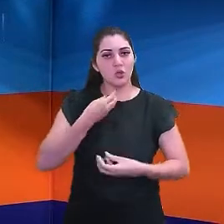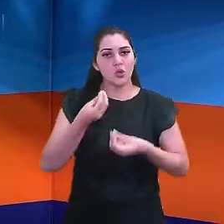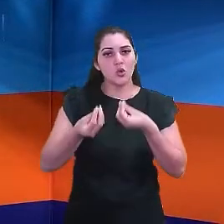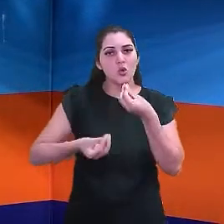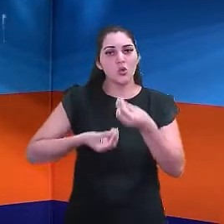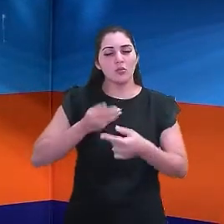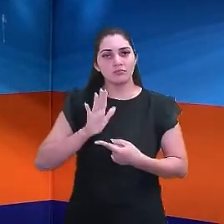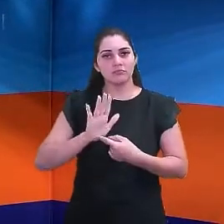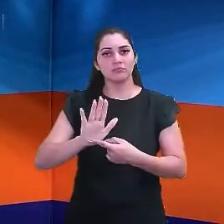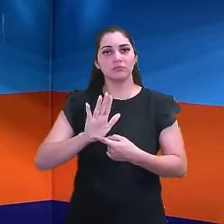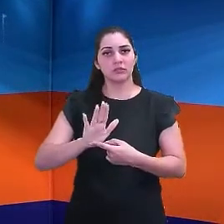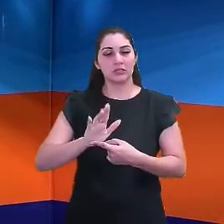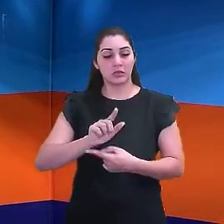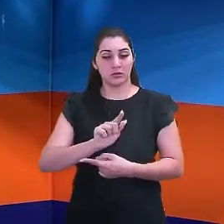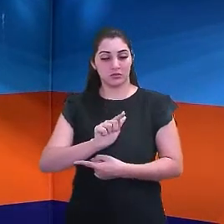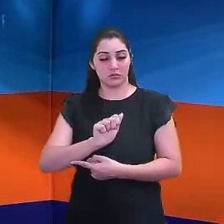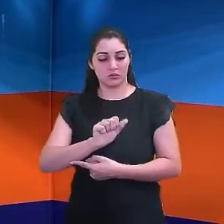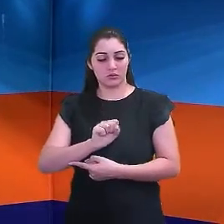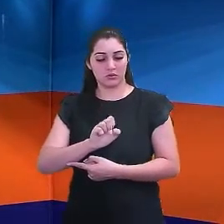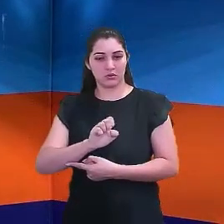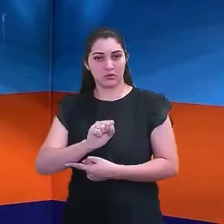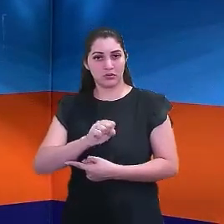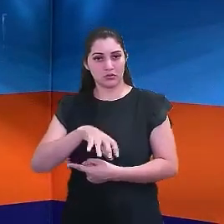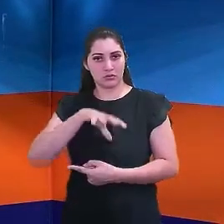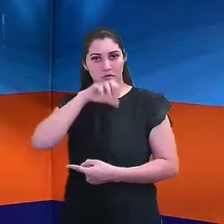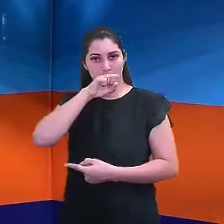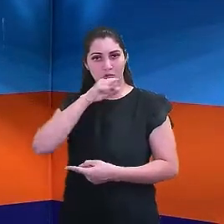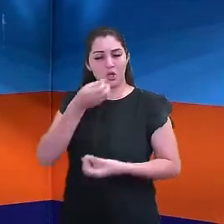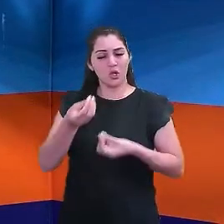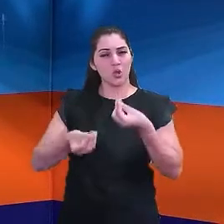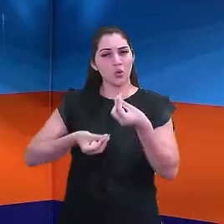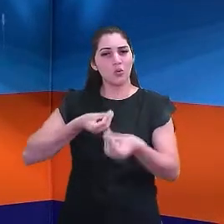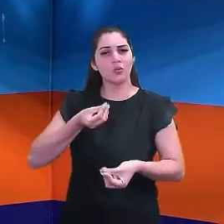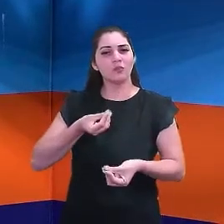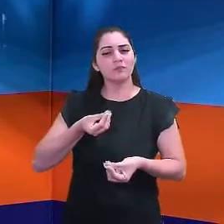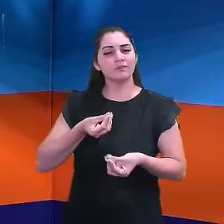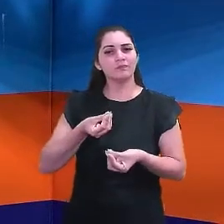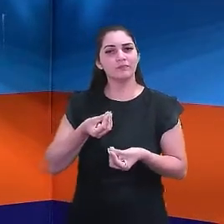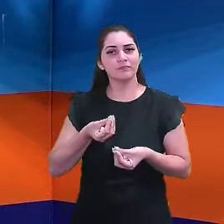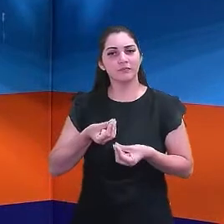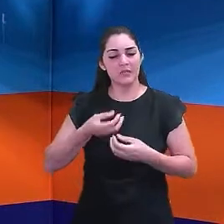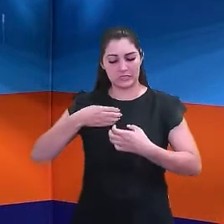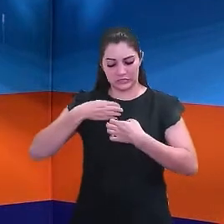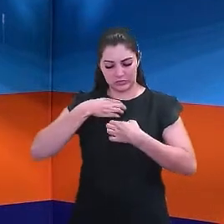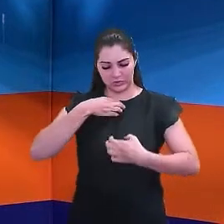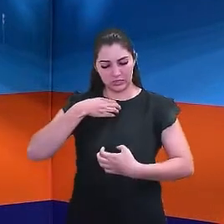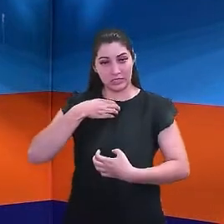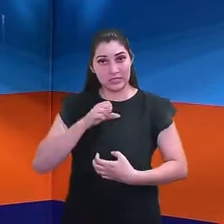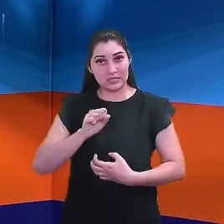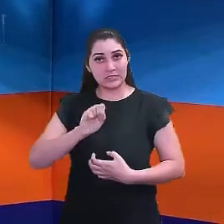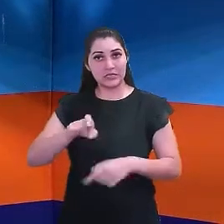vai se apresentar esses gases respiratórios, como é que eles vão estar sendo transportados. Se